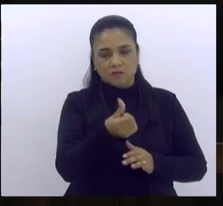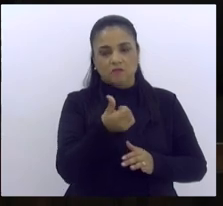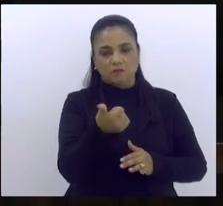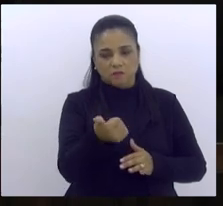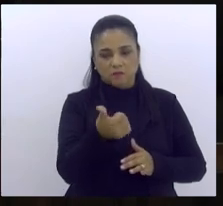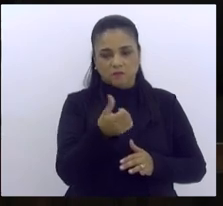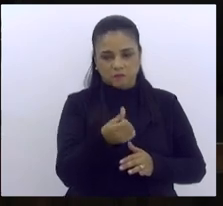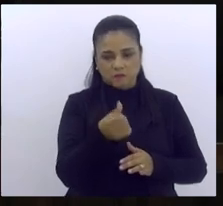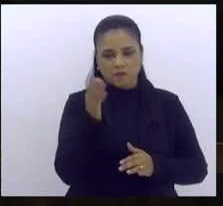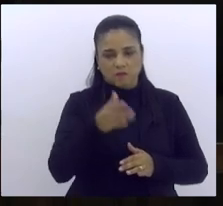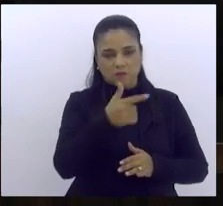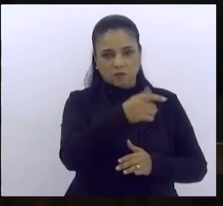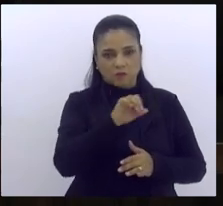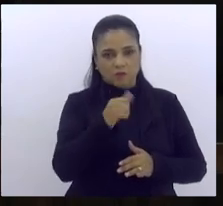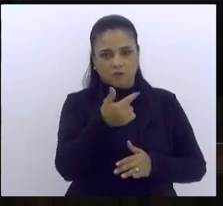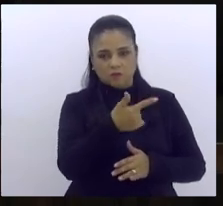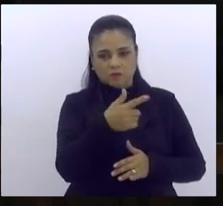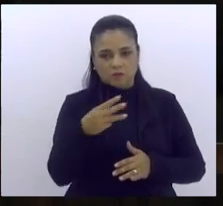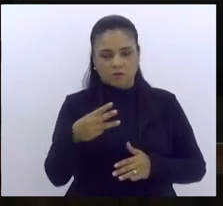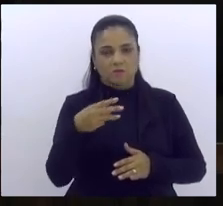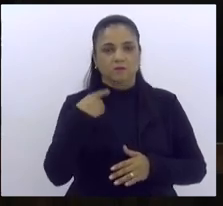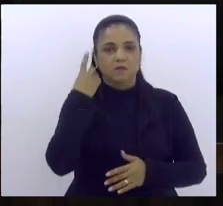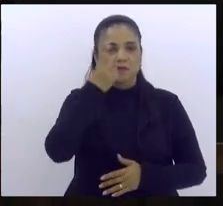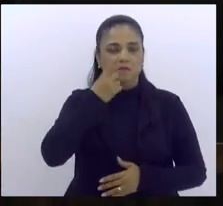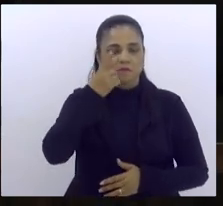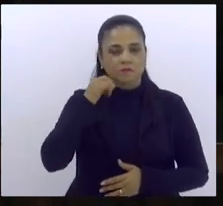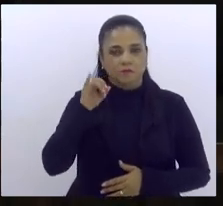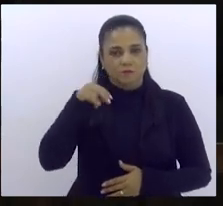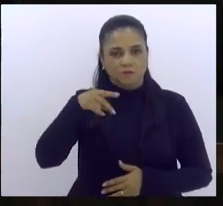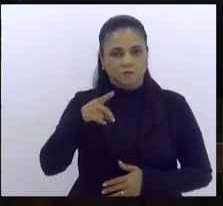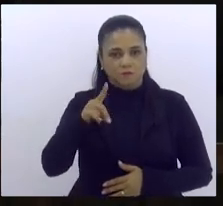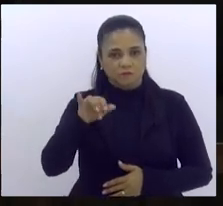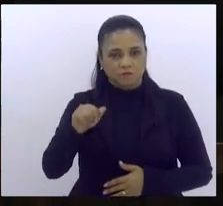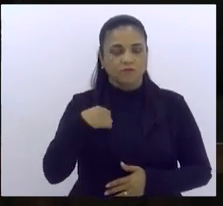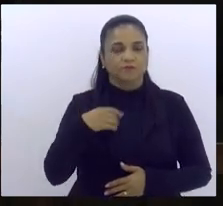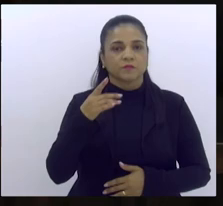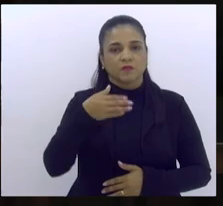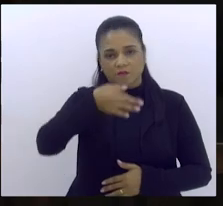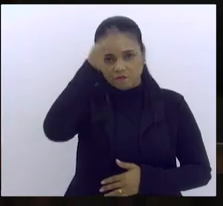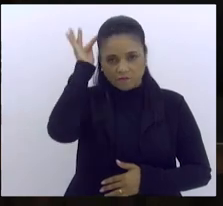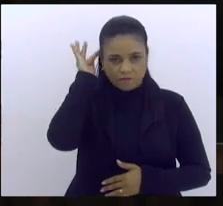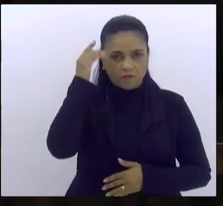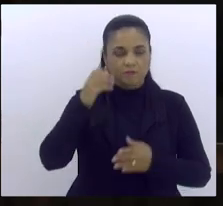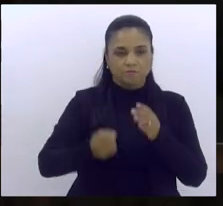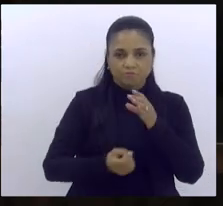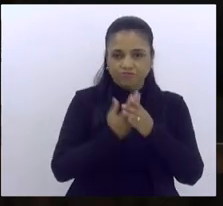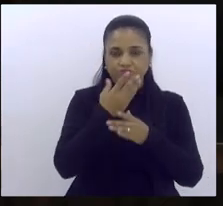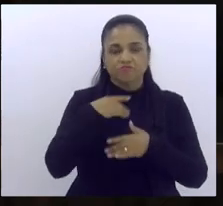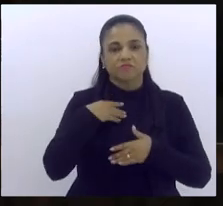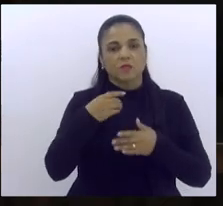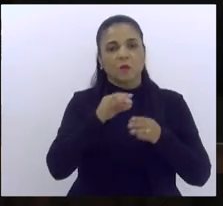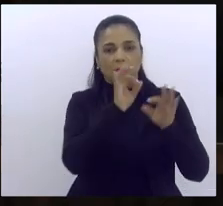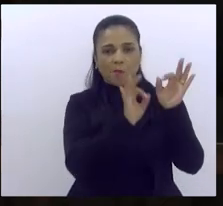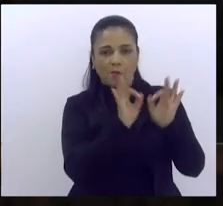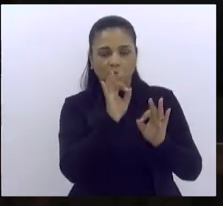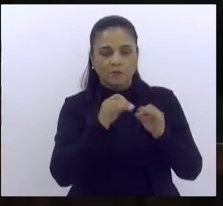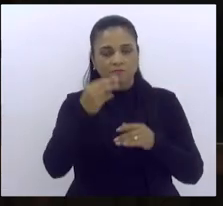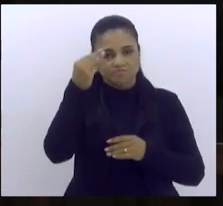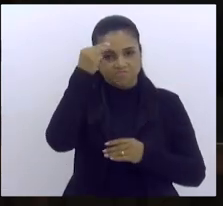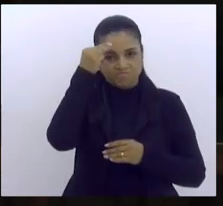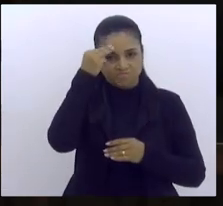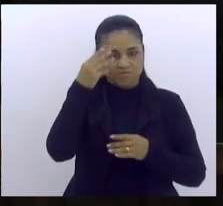616/2023, de autoria das deputadas Índia Armelau e Fred Pacheco, que institui programa de saúde mental, prevenção de